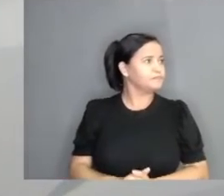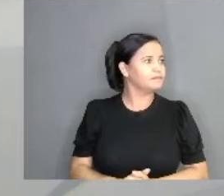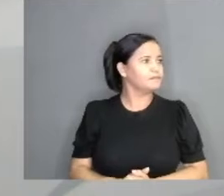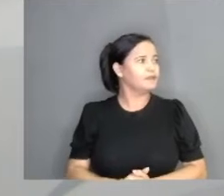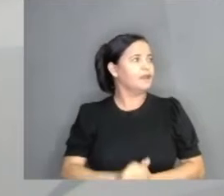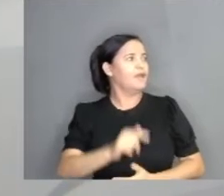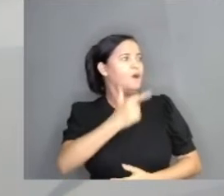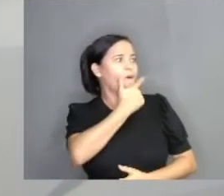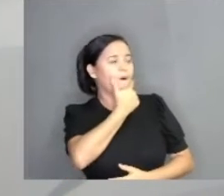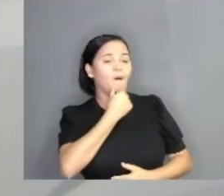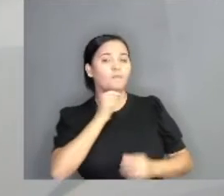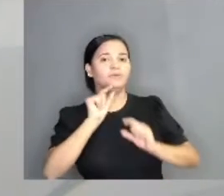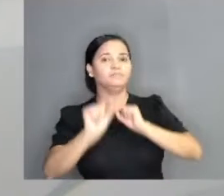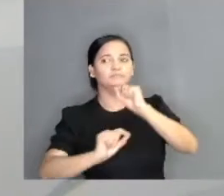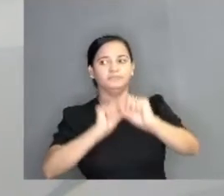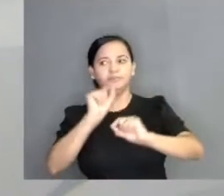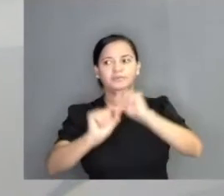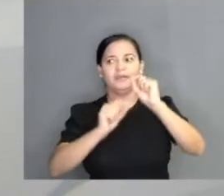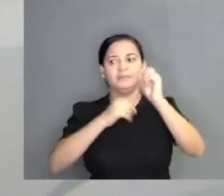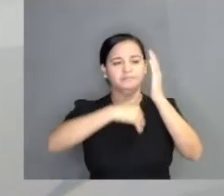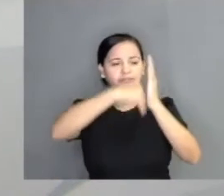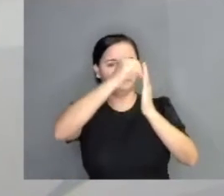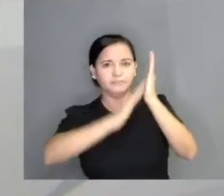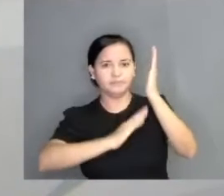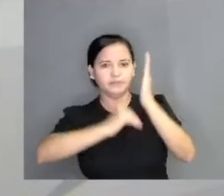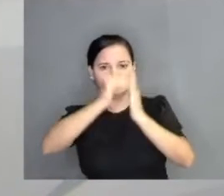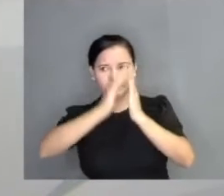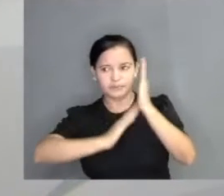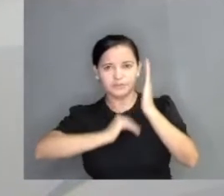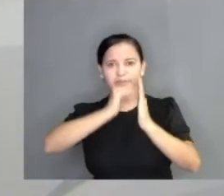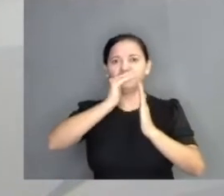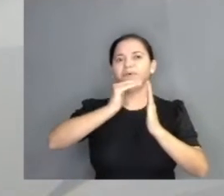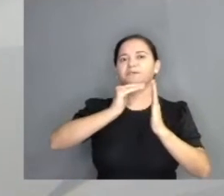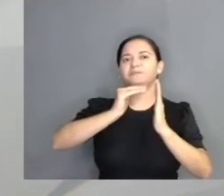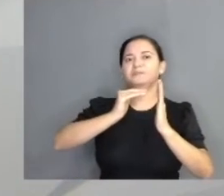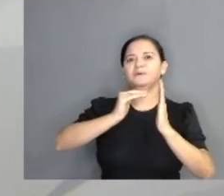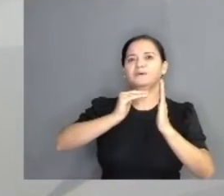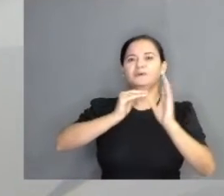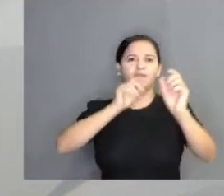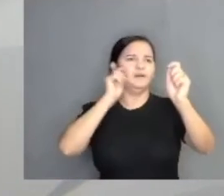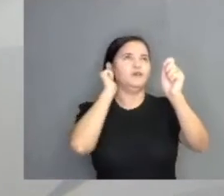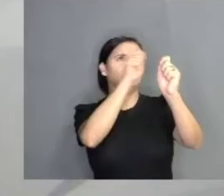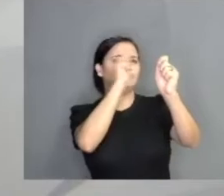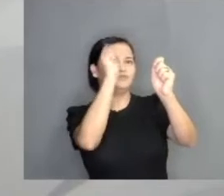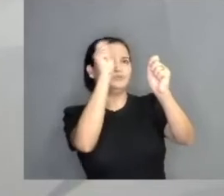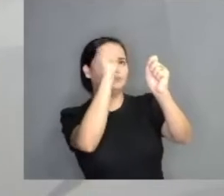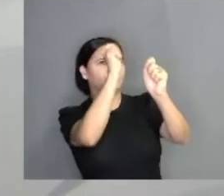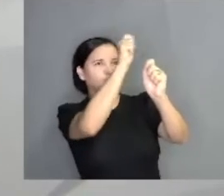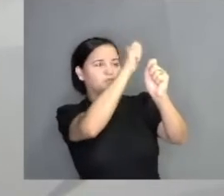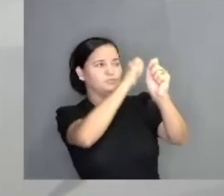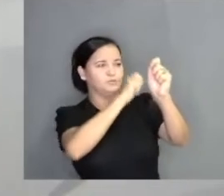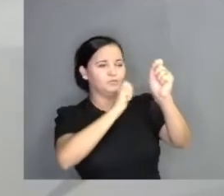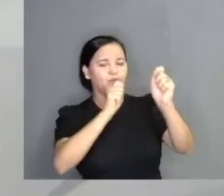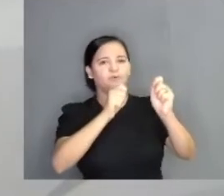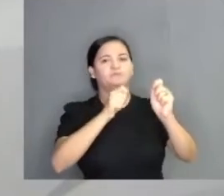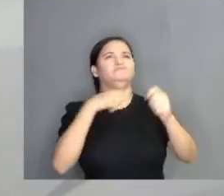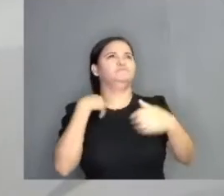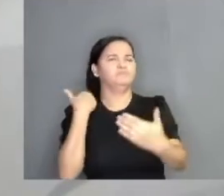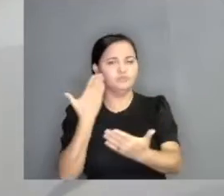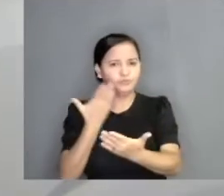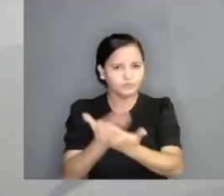Leonardo da Vinci. O homem, ele era pintor, ele era escultor, né? Era um